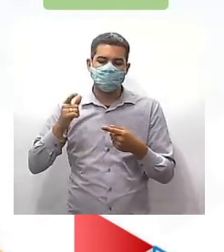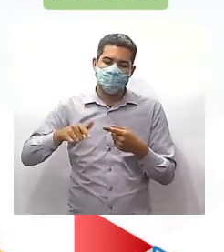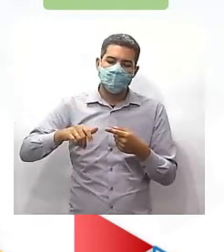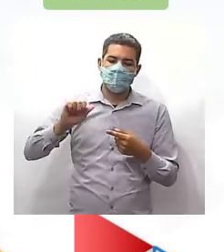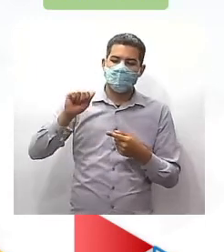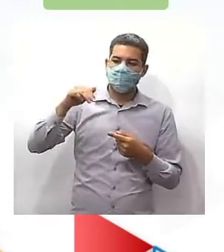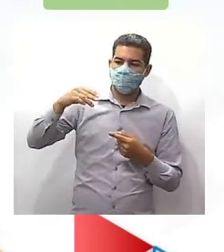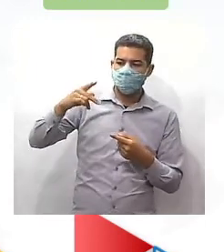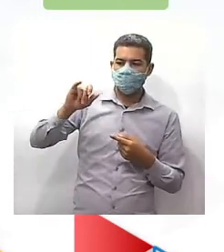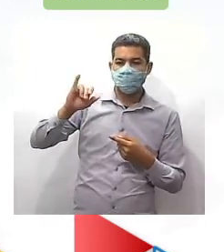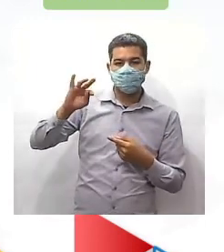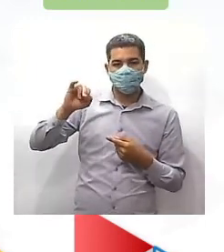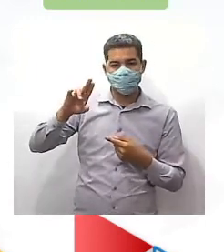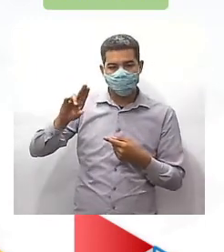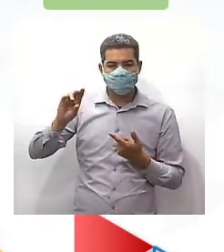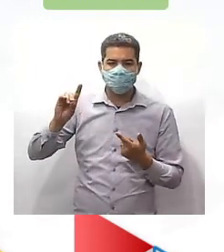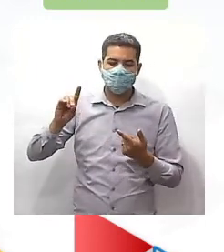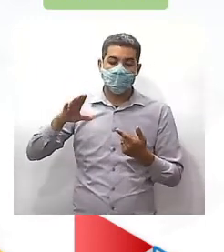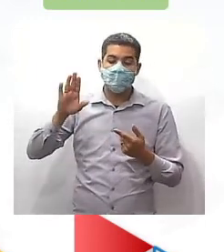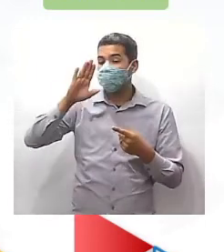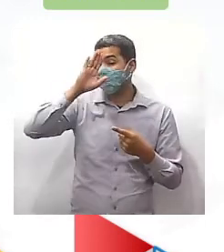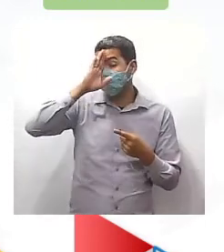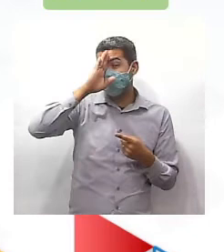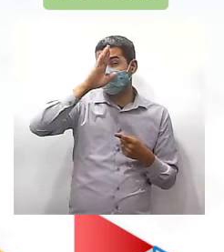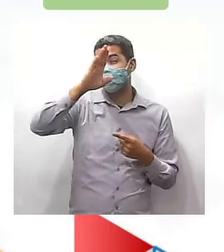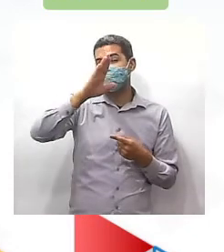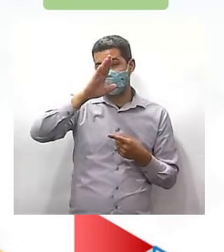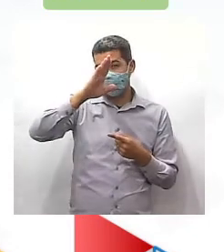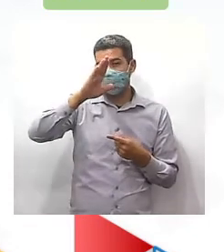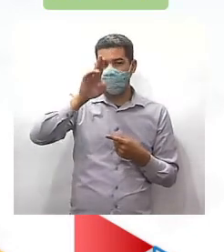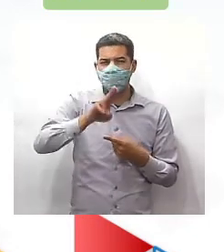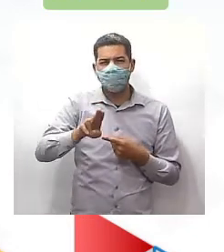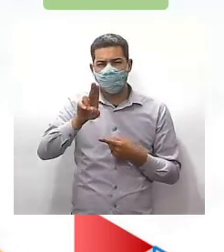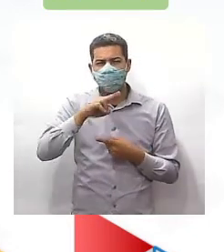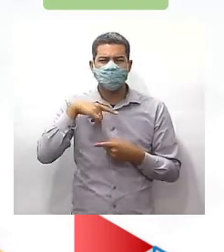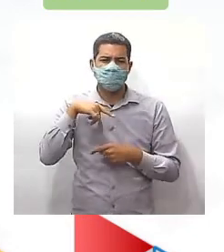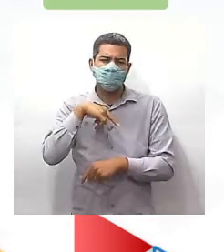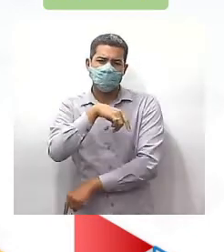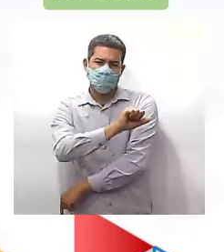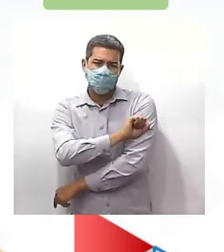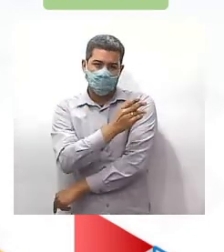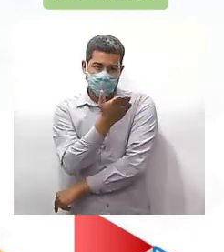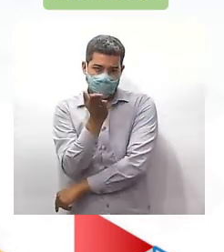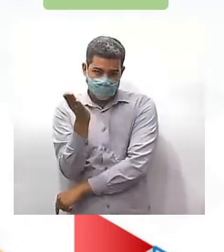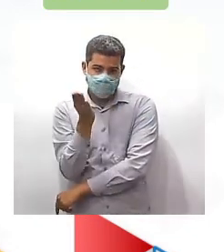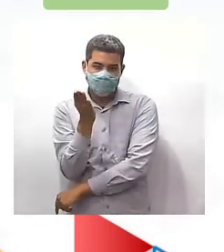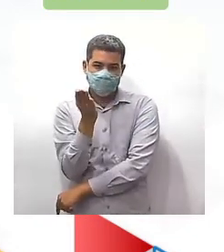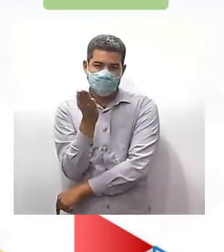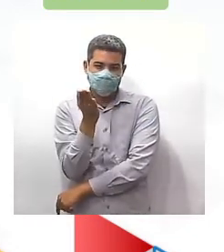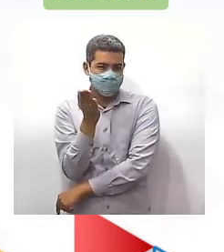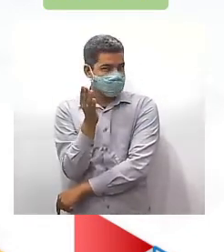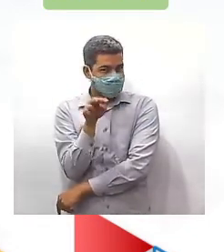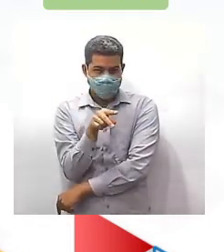amplitude, mas o que mais chama atenção e que muitos livros didáticos aí do 8º ano deixaram de fora,